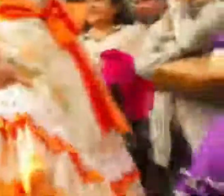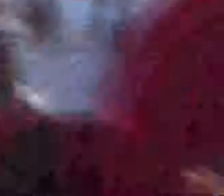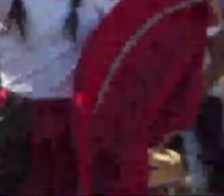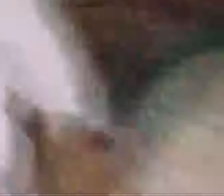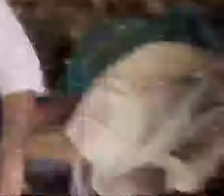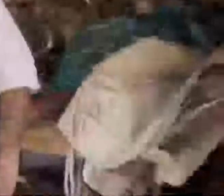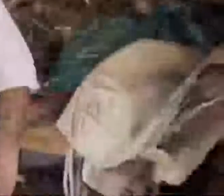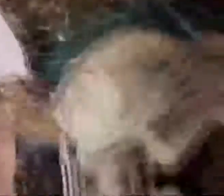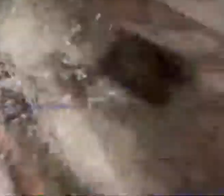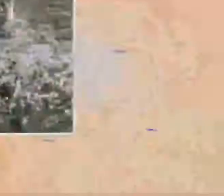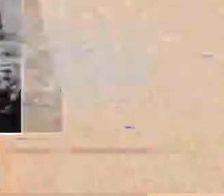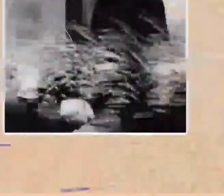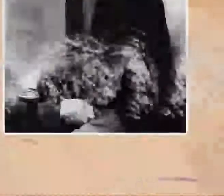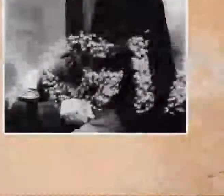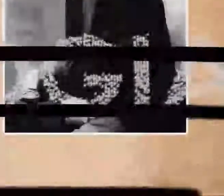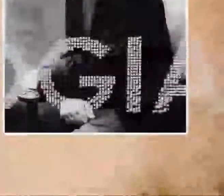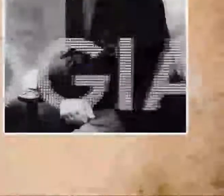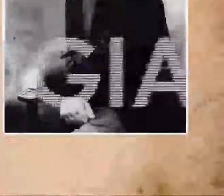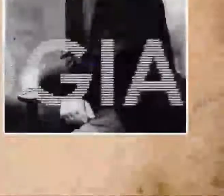aí